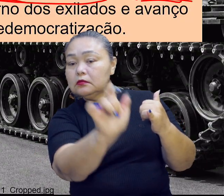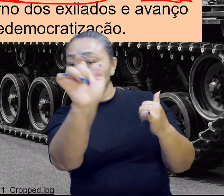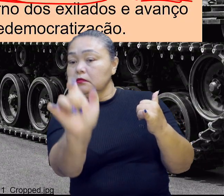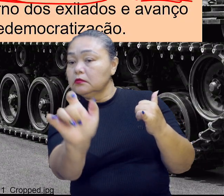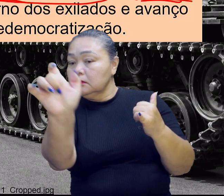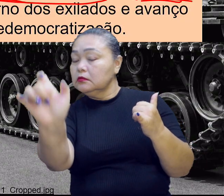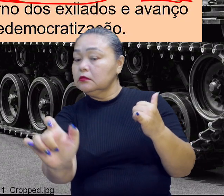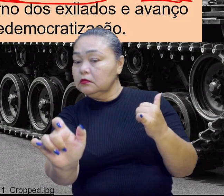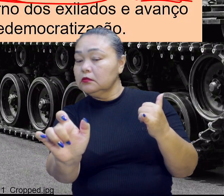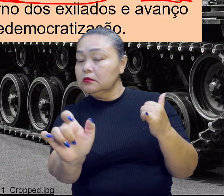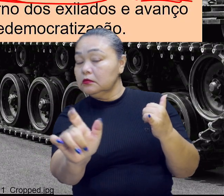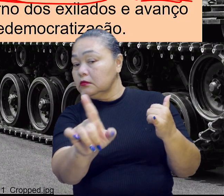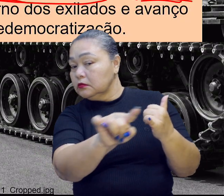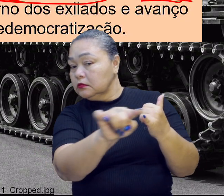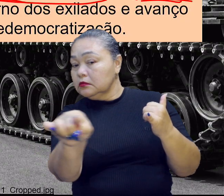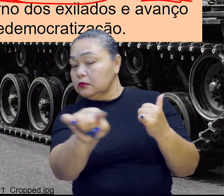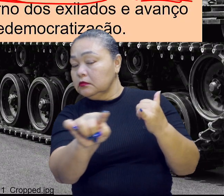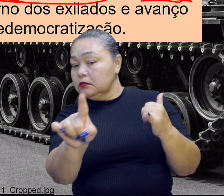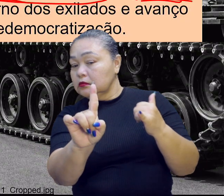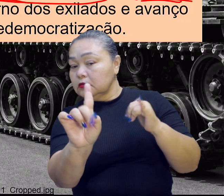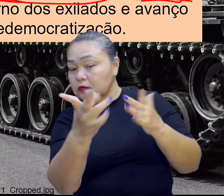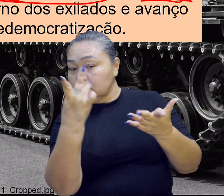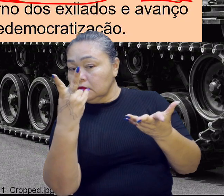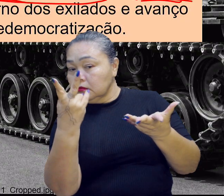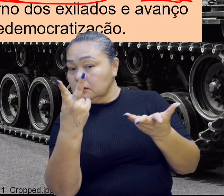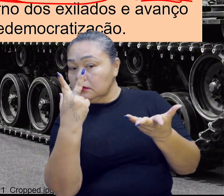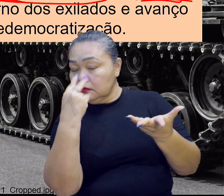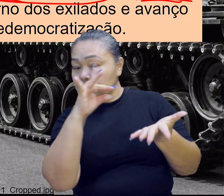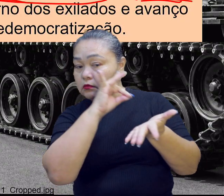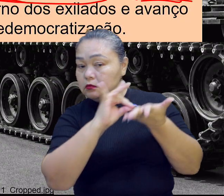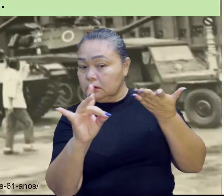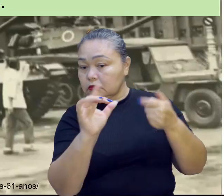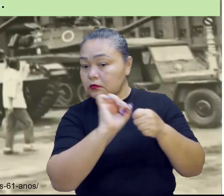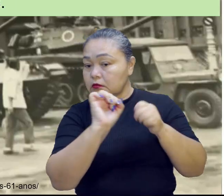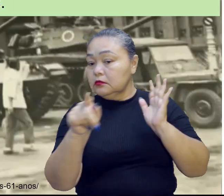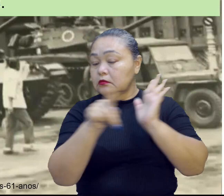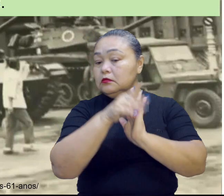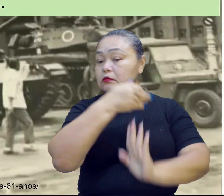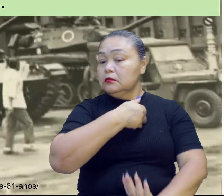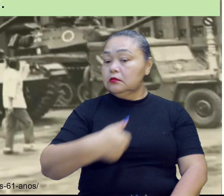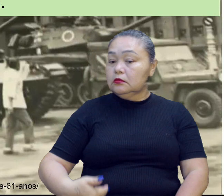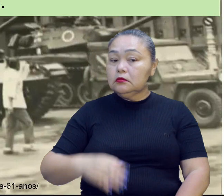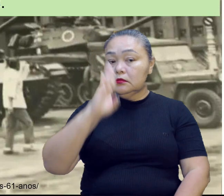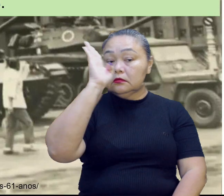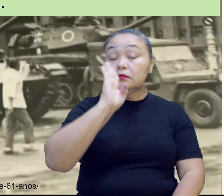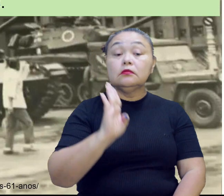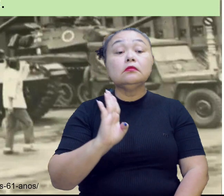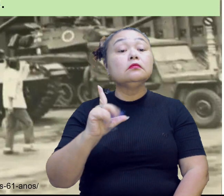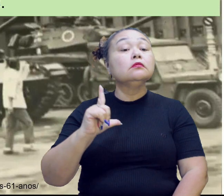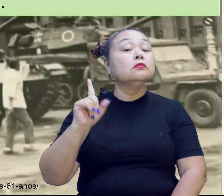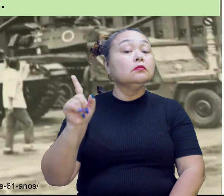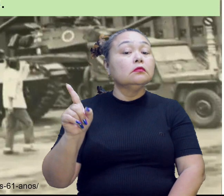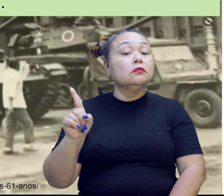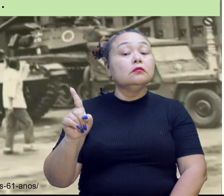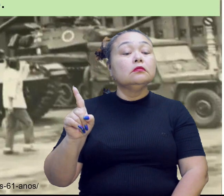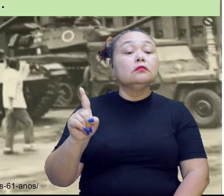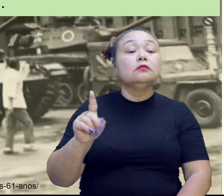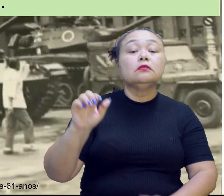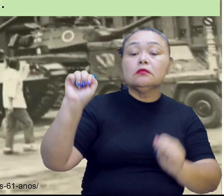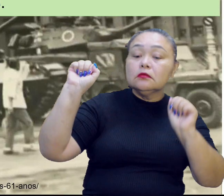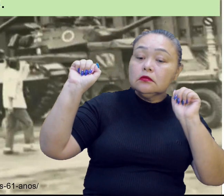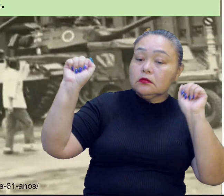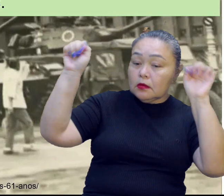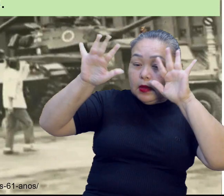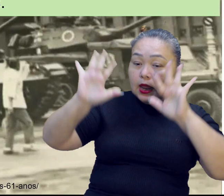que foram consideradas inimigos pelo governo do Brasil. E aí que nós vamos ter o